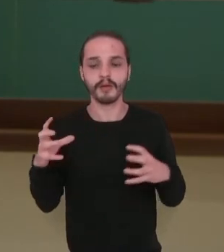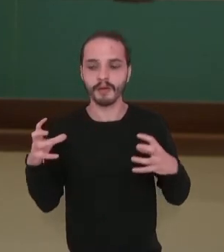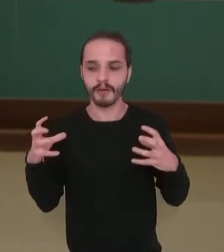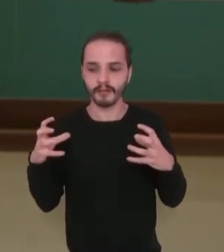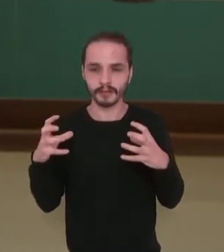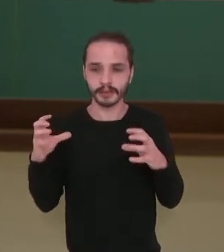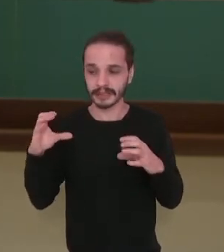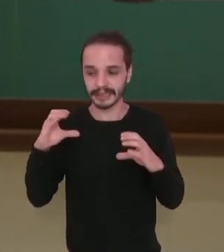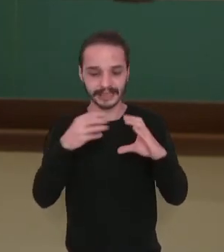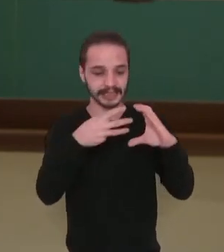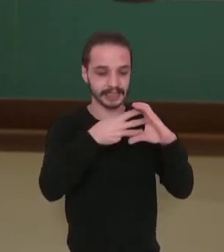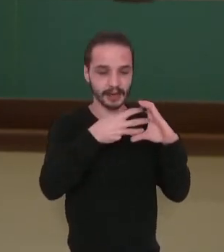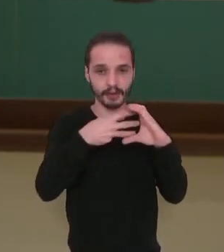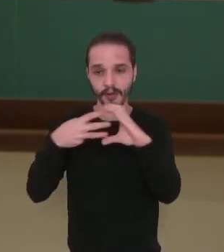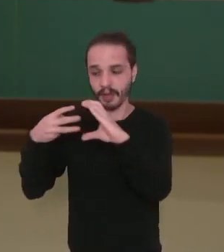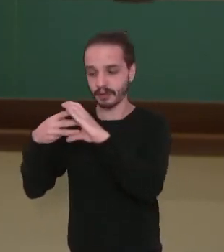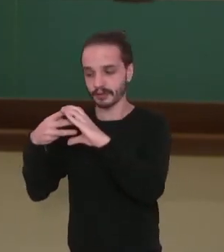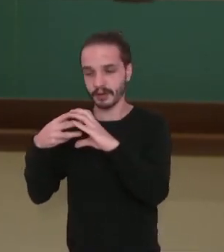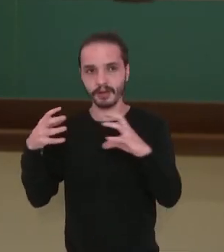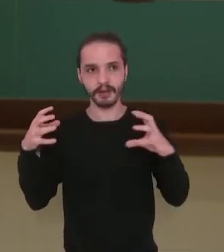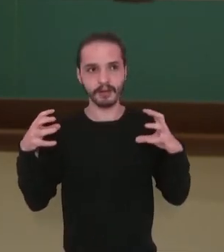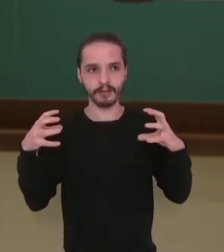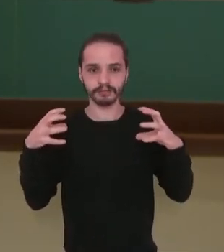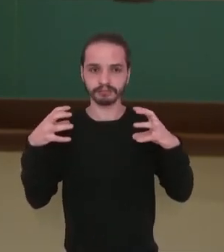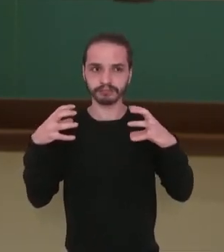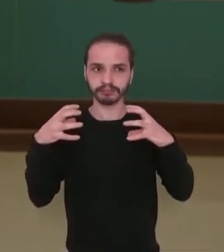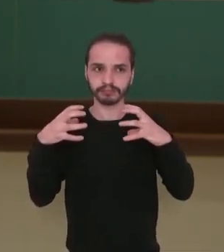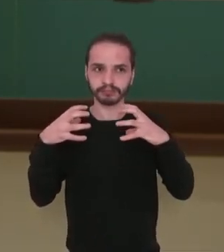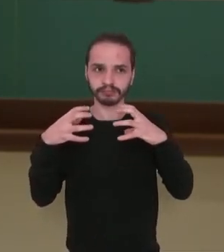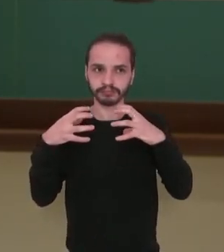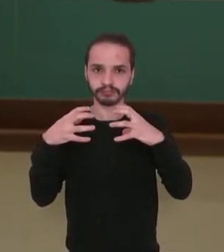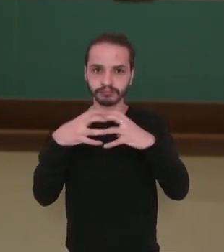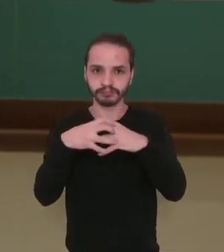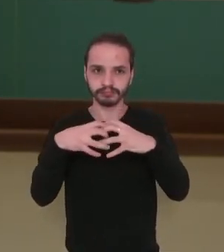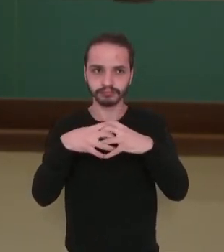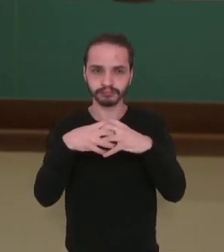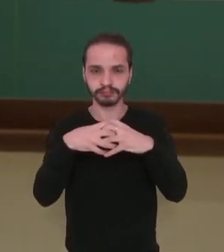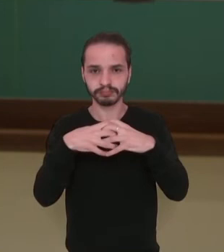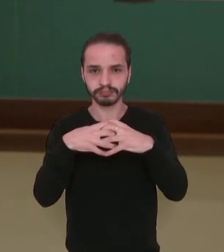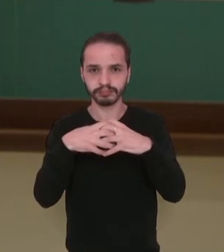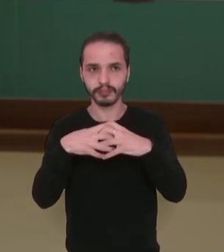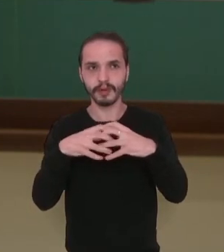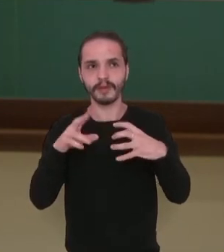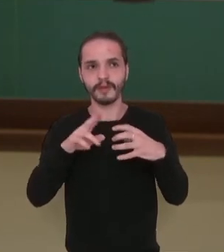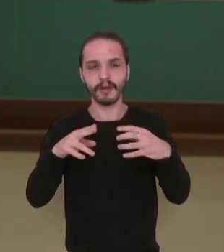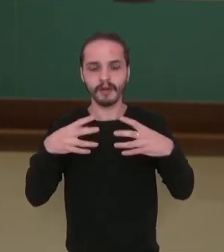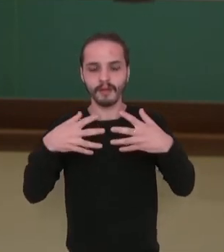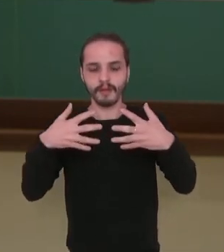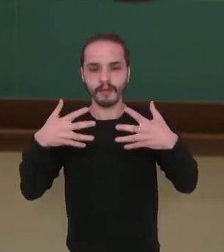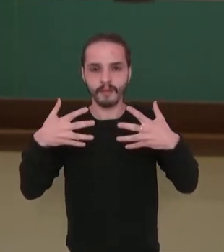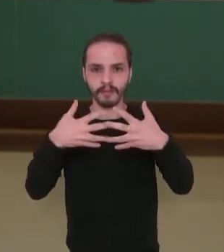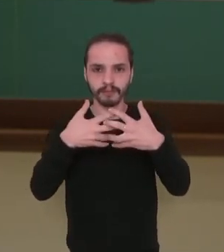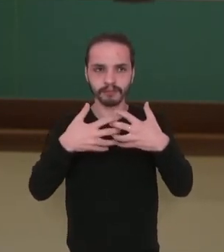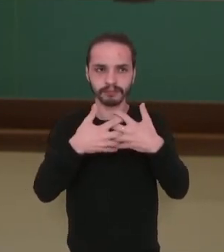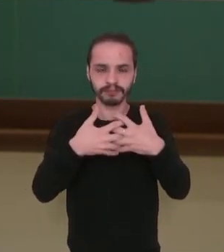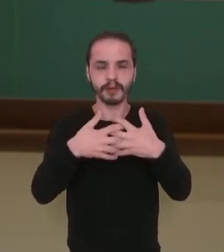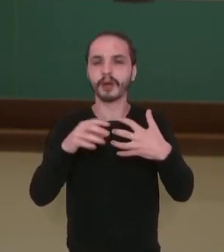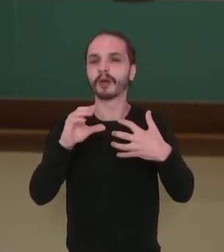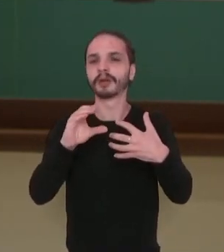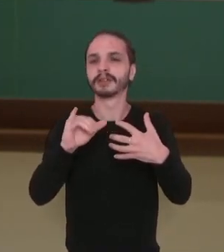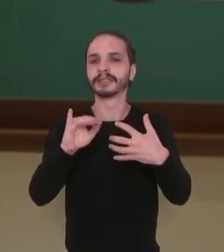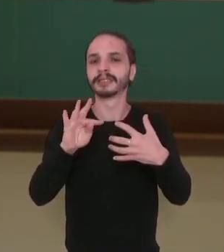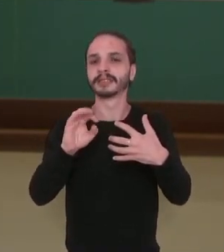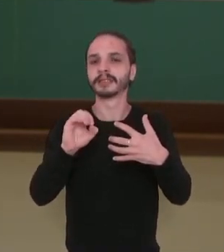se unir, certo? As células vão se unir por uma ponte que é formada pelo citoplasma